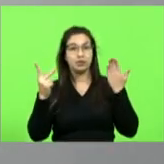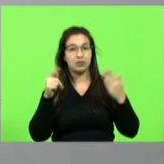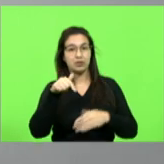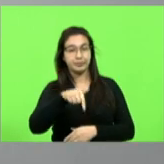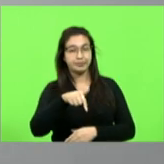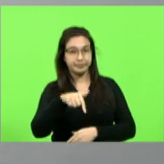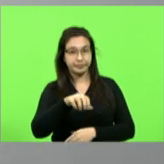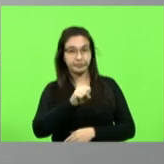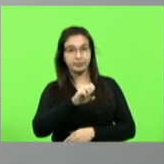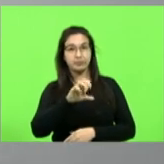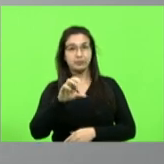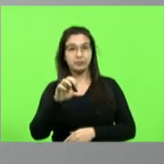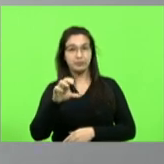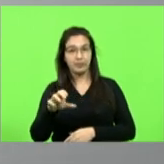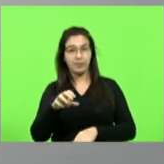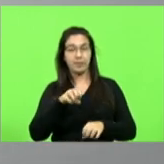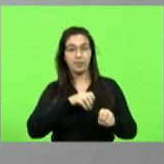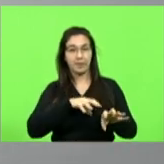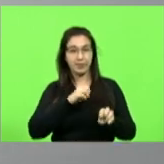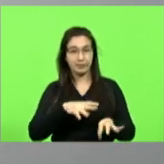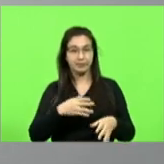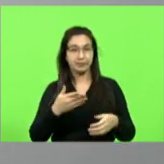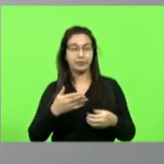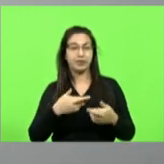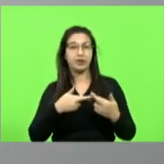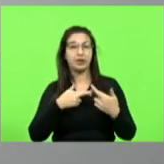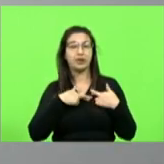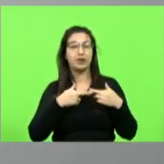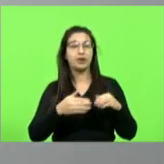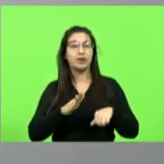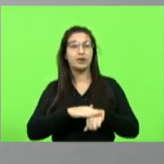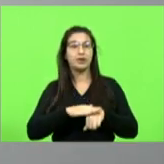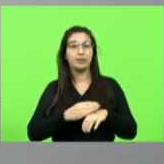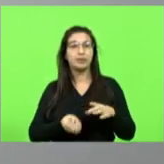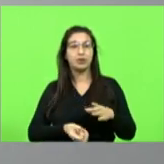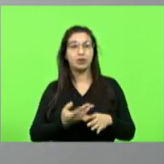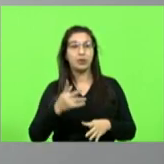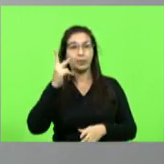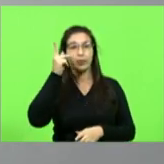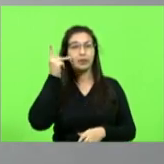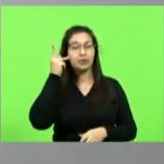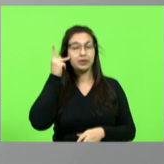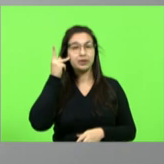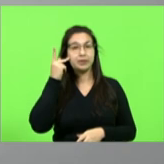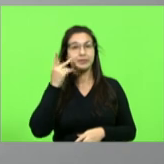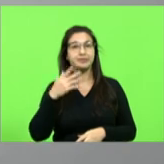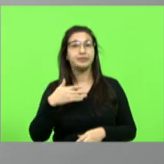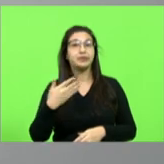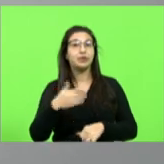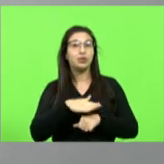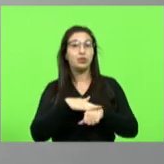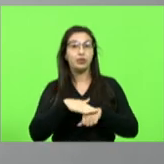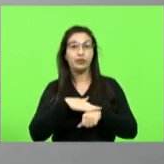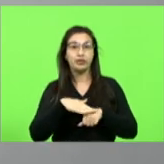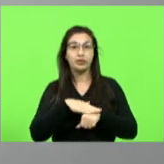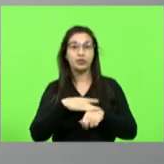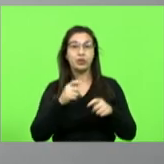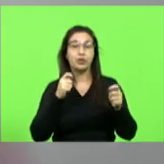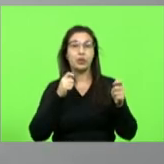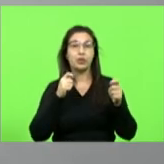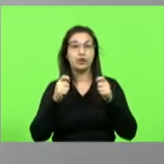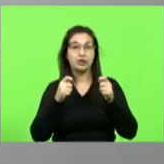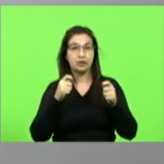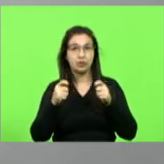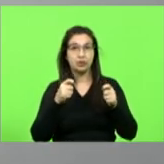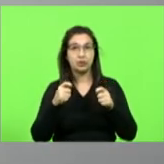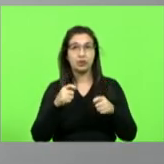públicas da rede estadual, de autoria da deputada Paulinha. O GT, então, conversou com a assessoria do deputado Luiz Fernando Vampiro, que apresentou